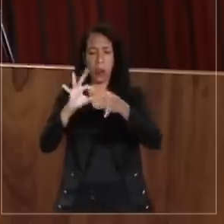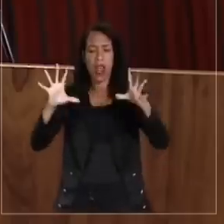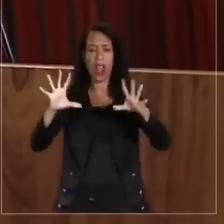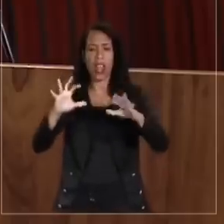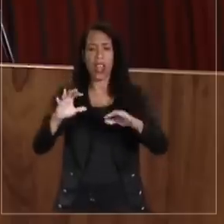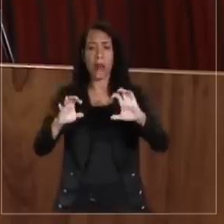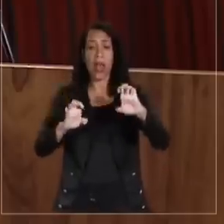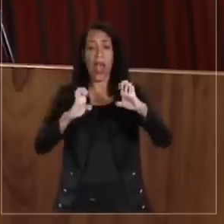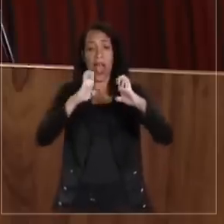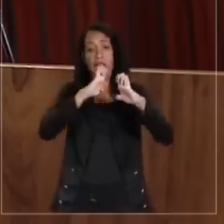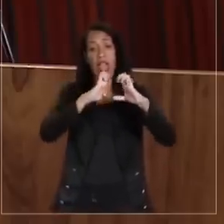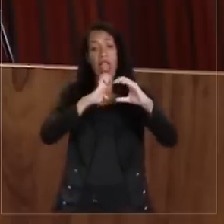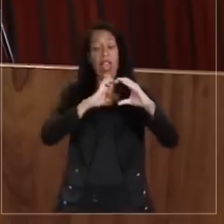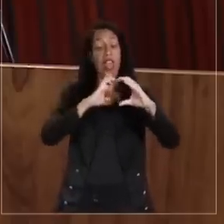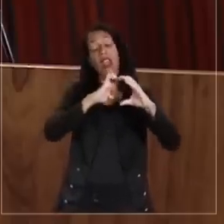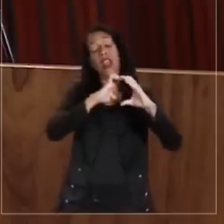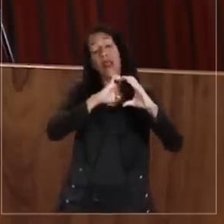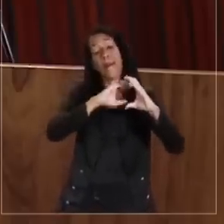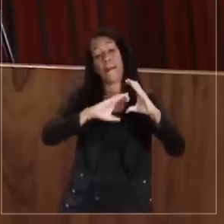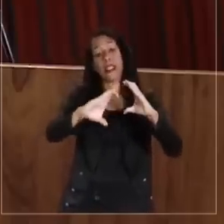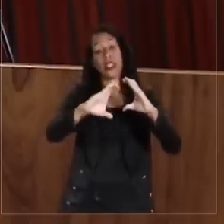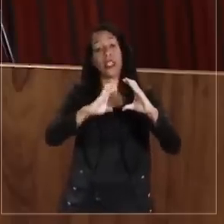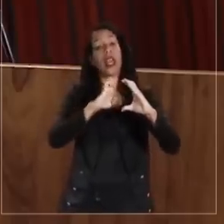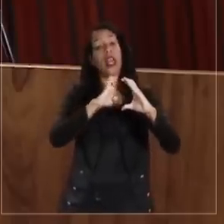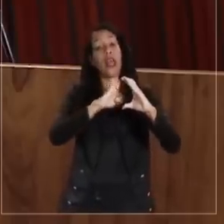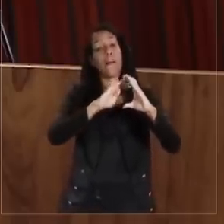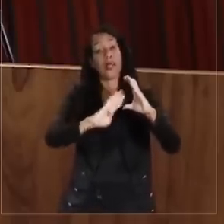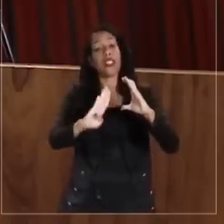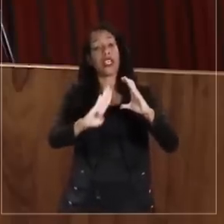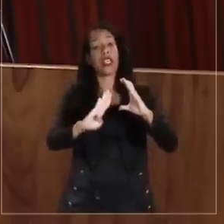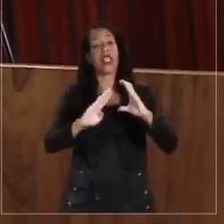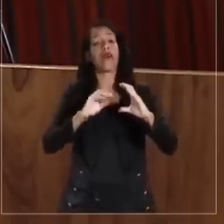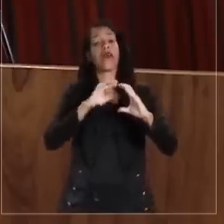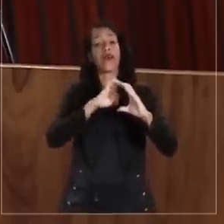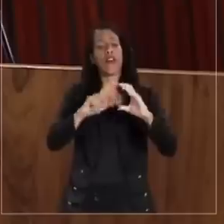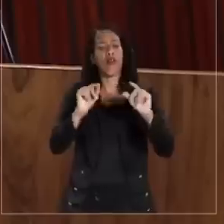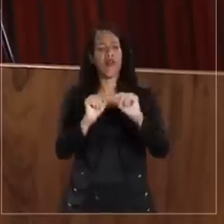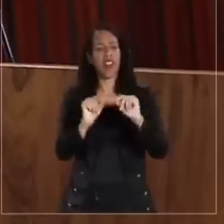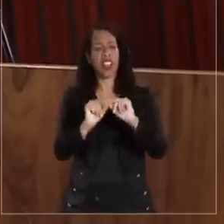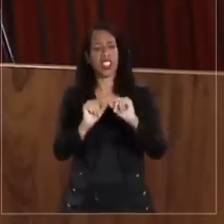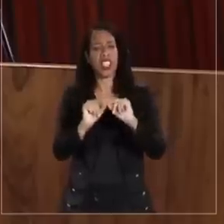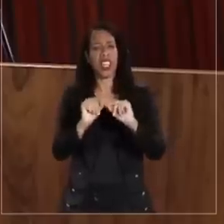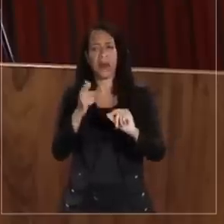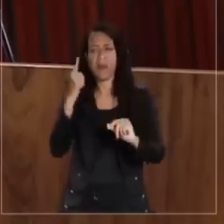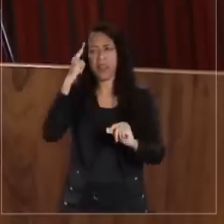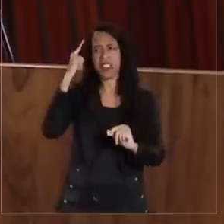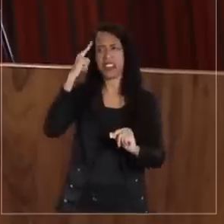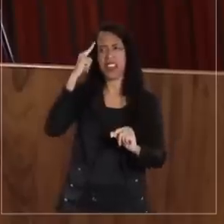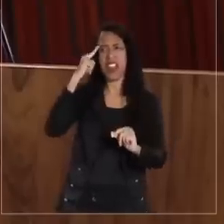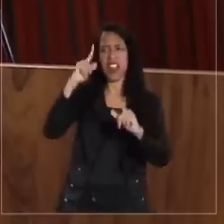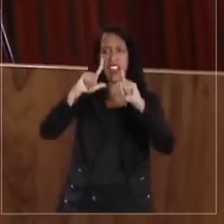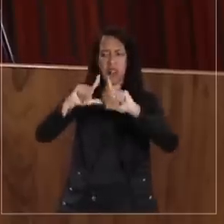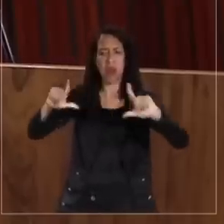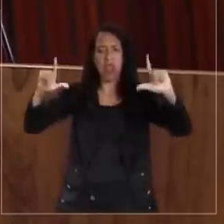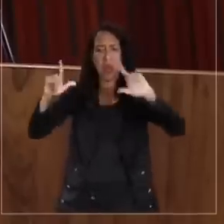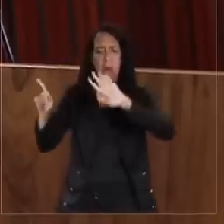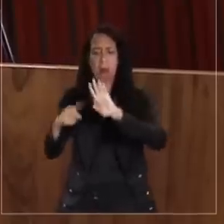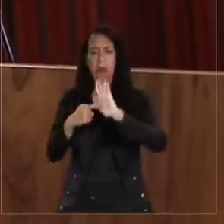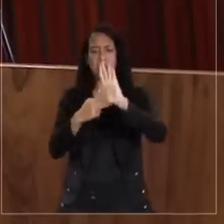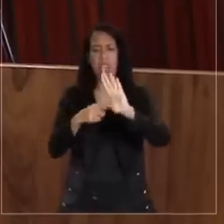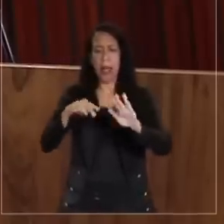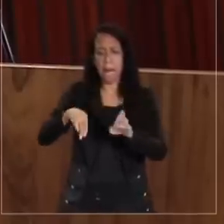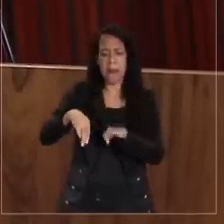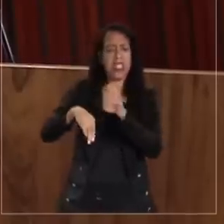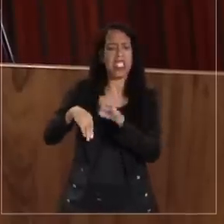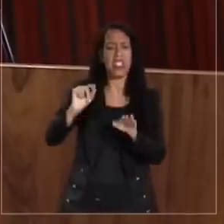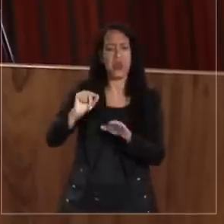pela EBC e pelas redes sociais oficiais, fazer as achaques contra ministros do